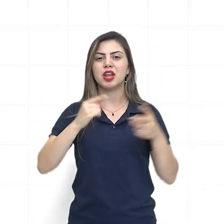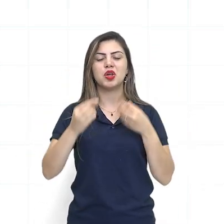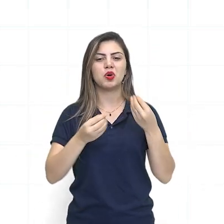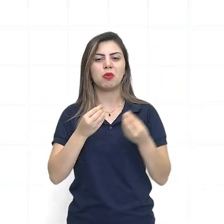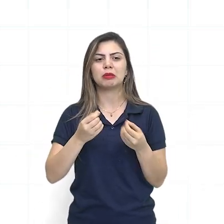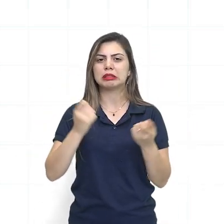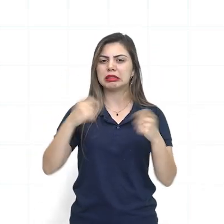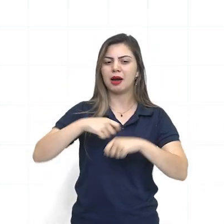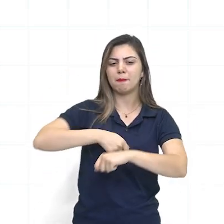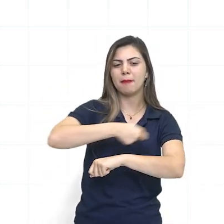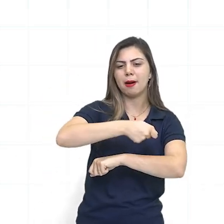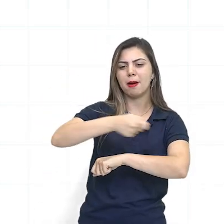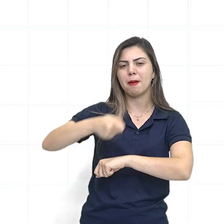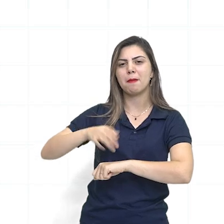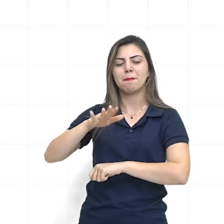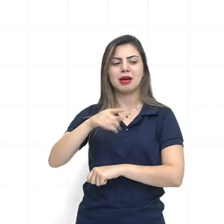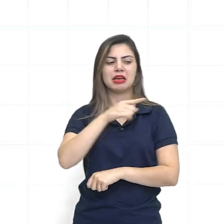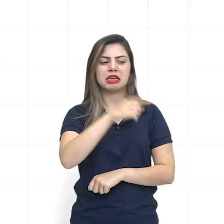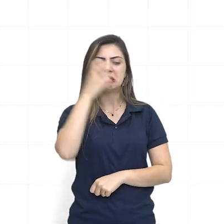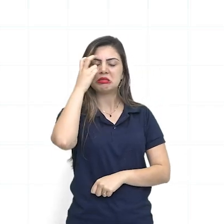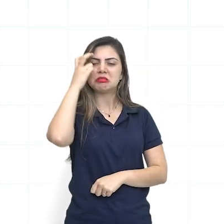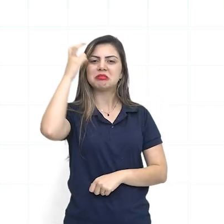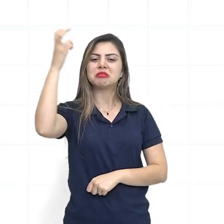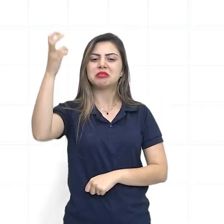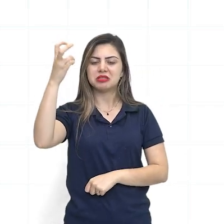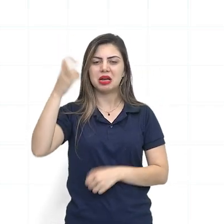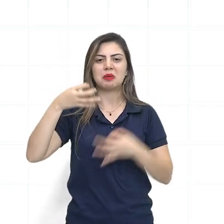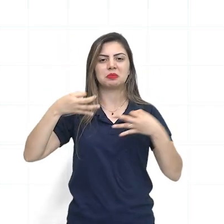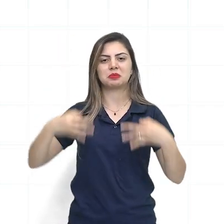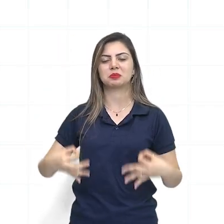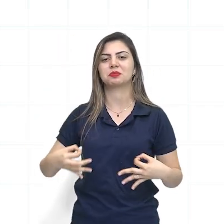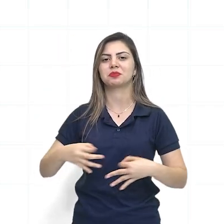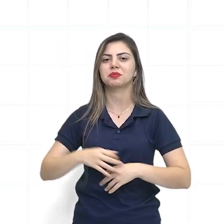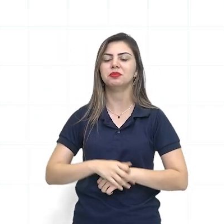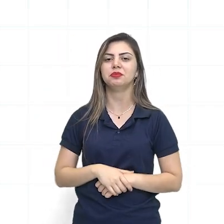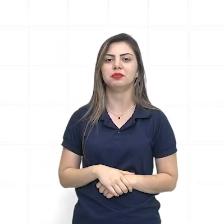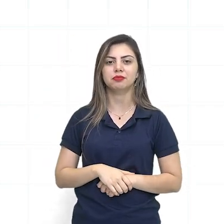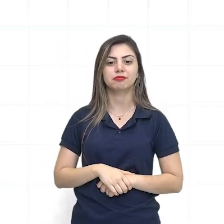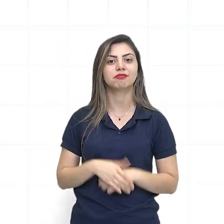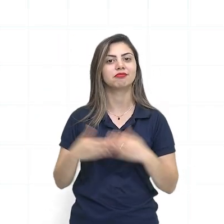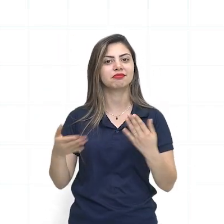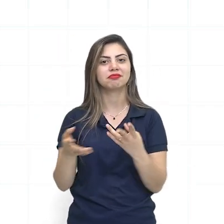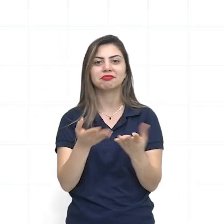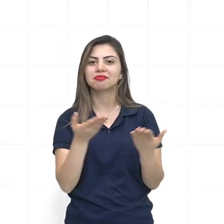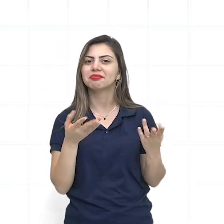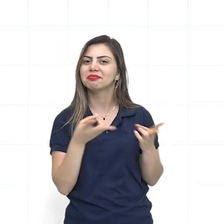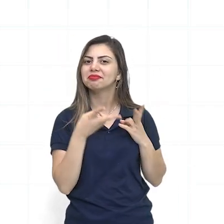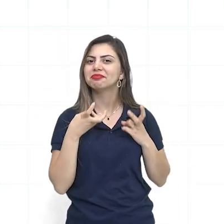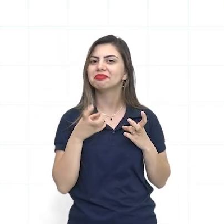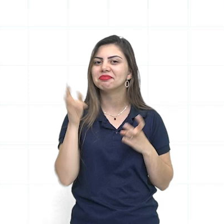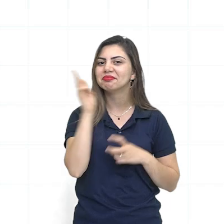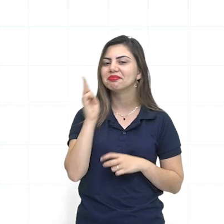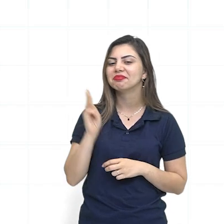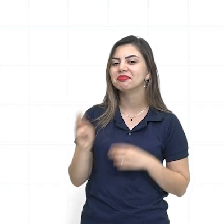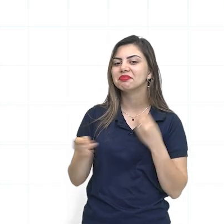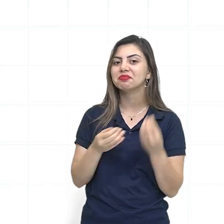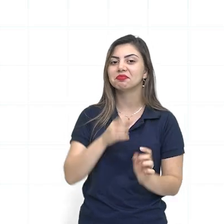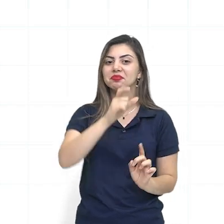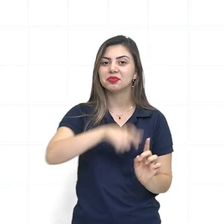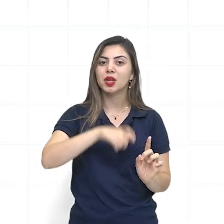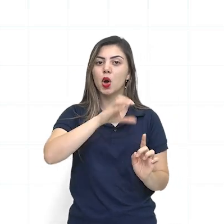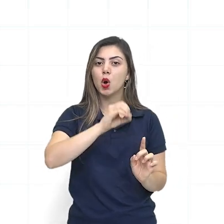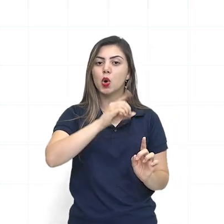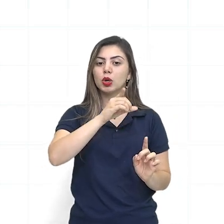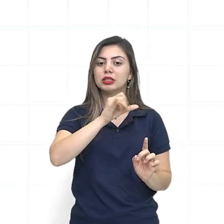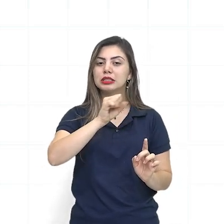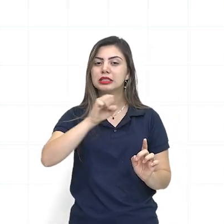apenas como guerreiro, mas como um herói sábio e justo. Perceberam, então, que aí na história, né, o Odisseu, ele